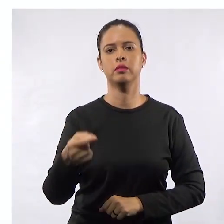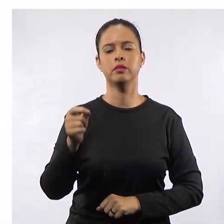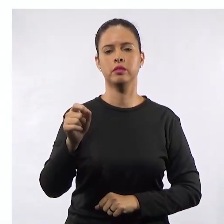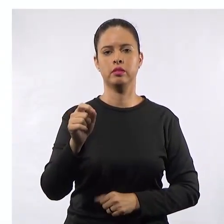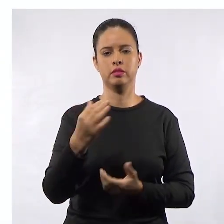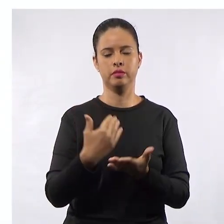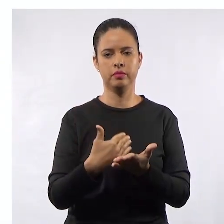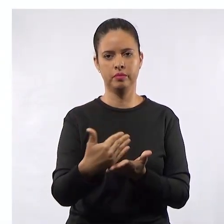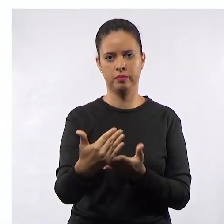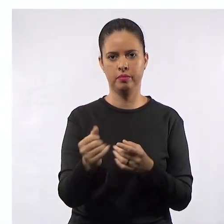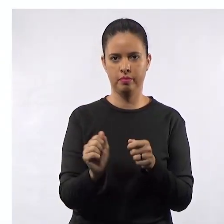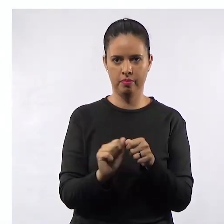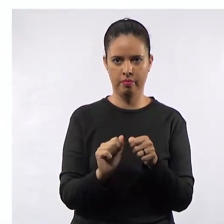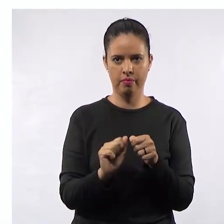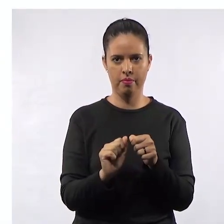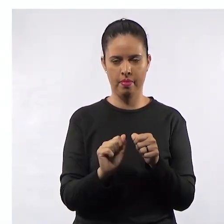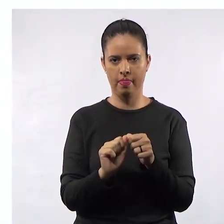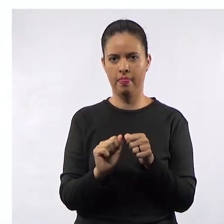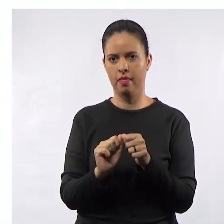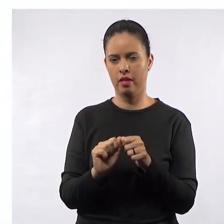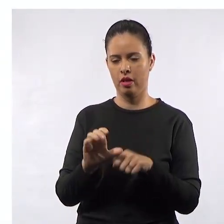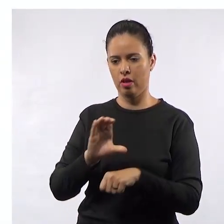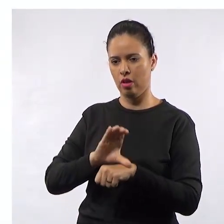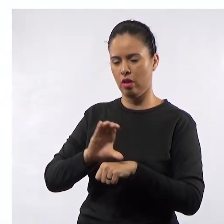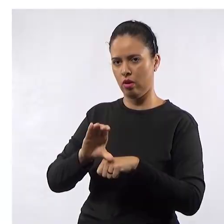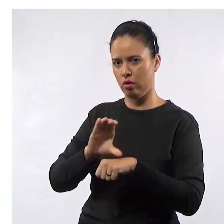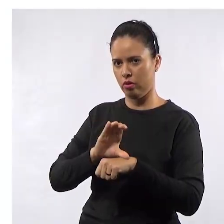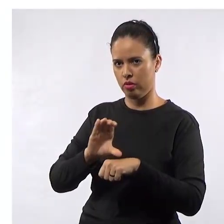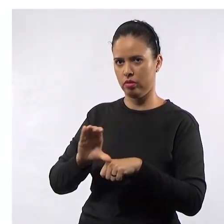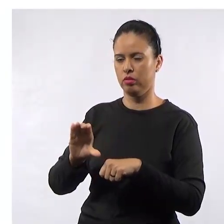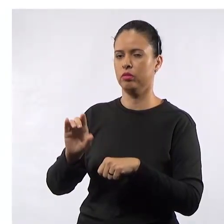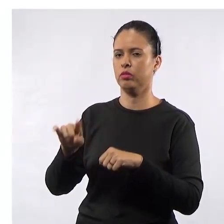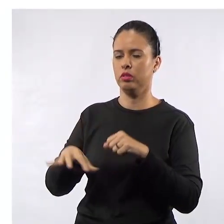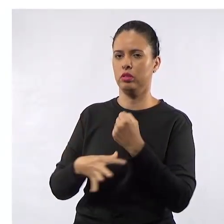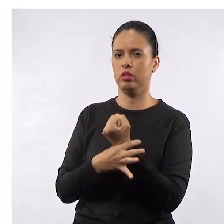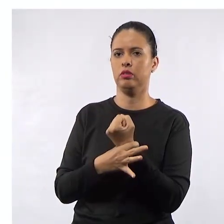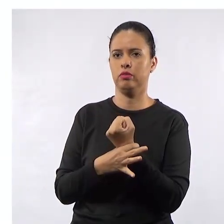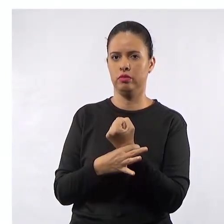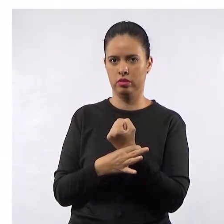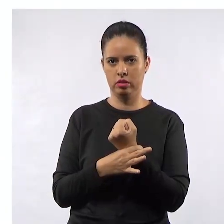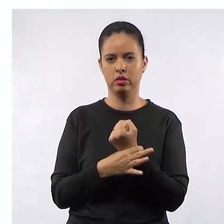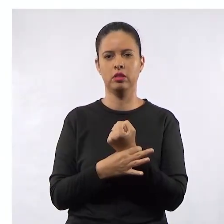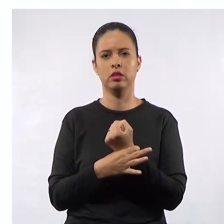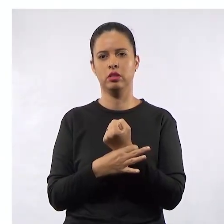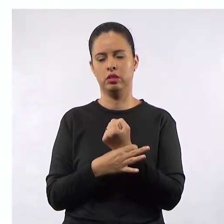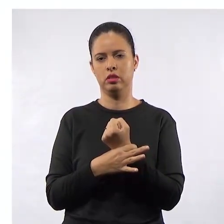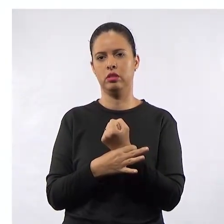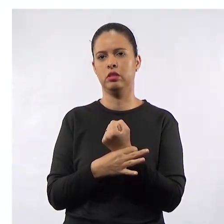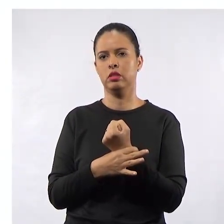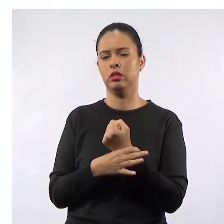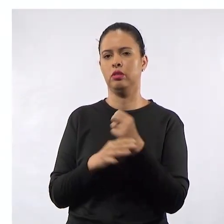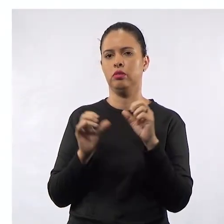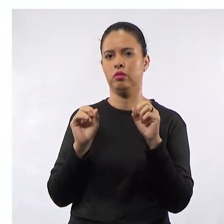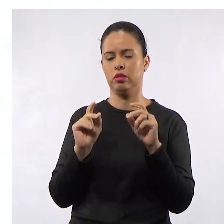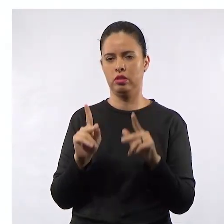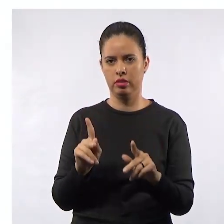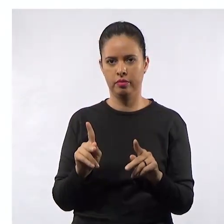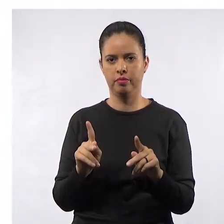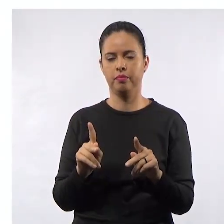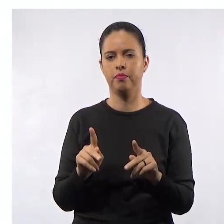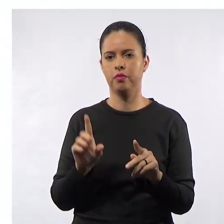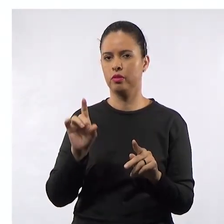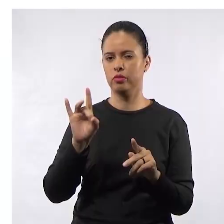daí é que foi feito o nosso Código de Defesa do Consumidor, ok? Então, tá aí